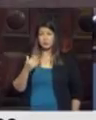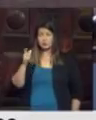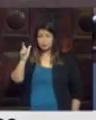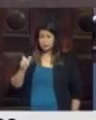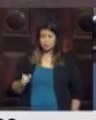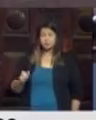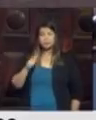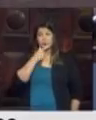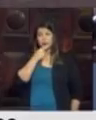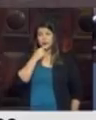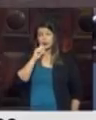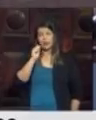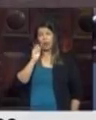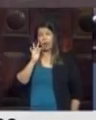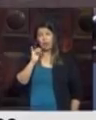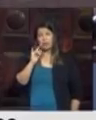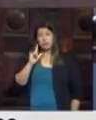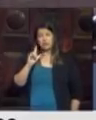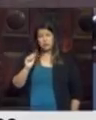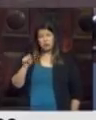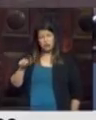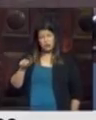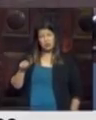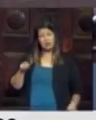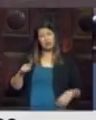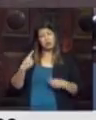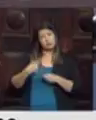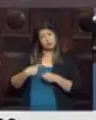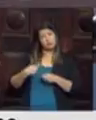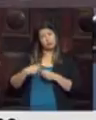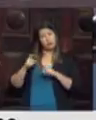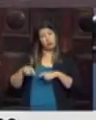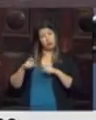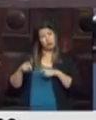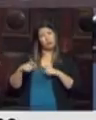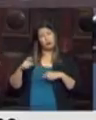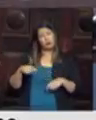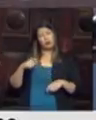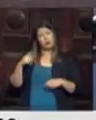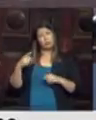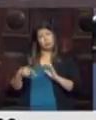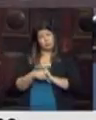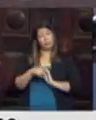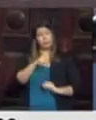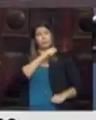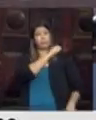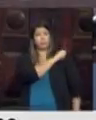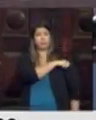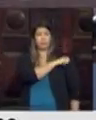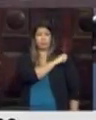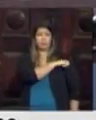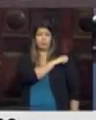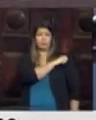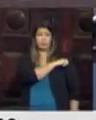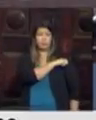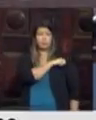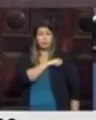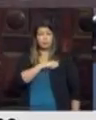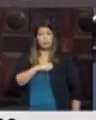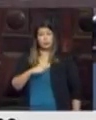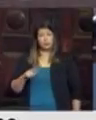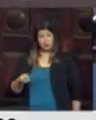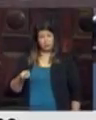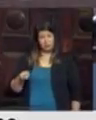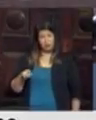cidadão da zona rural do município de Casimiro de Abreu. Nós temos uma